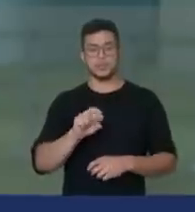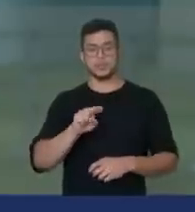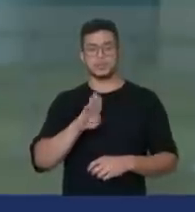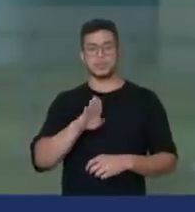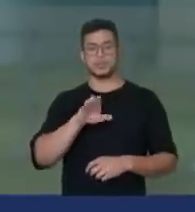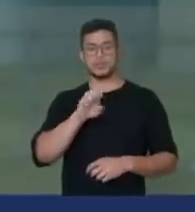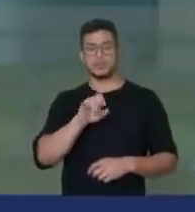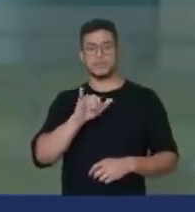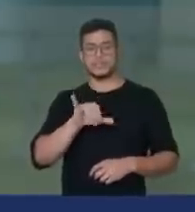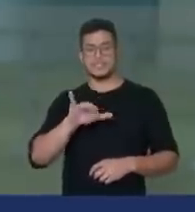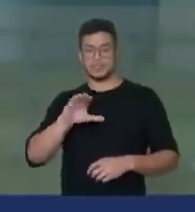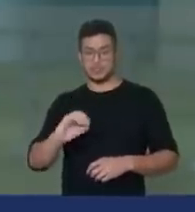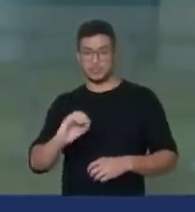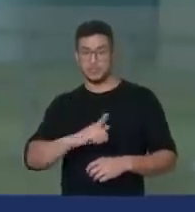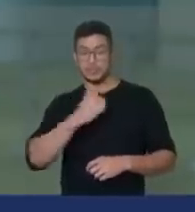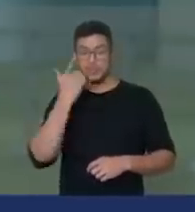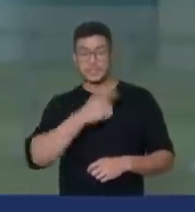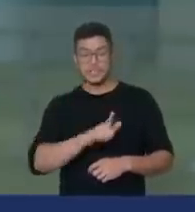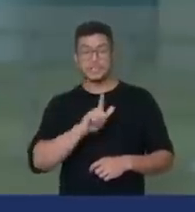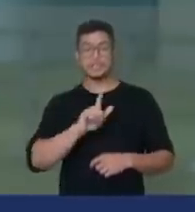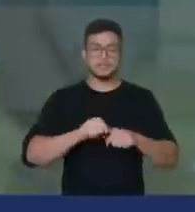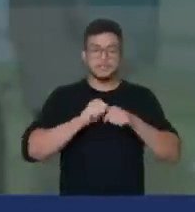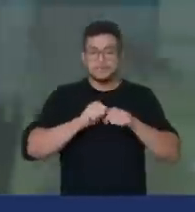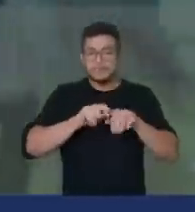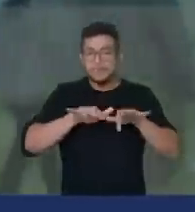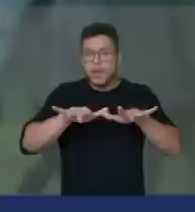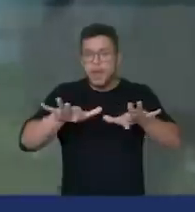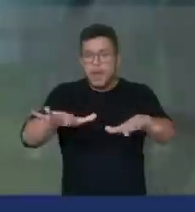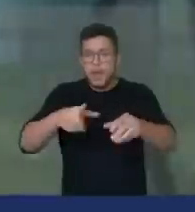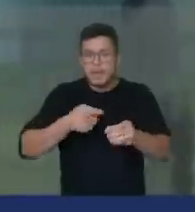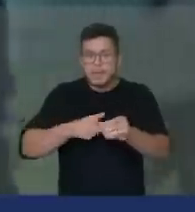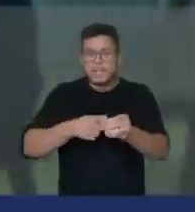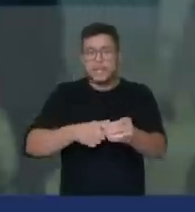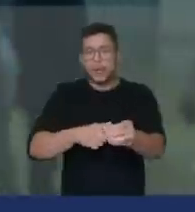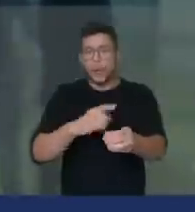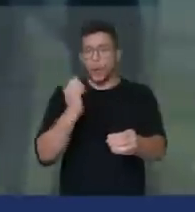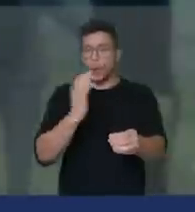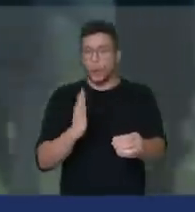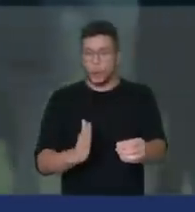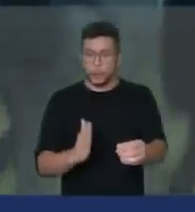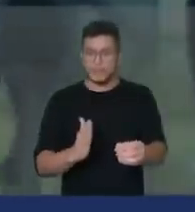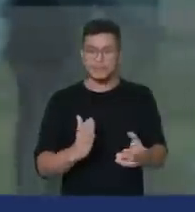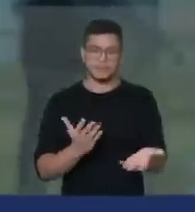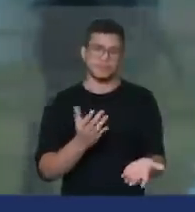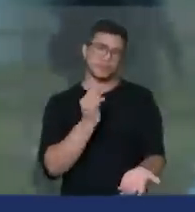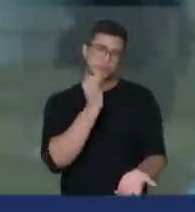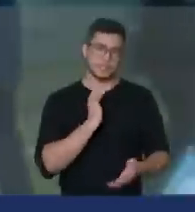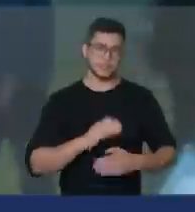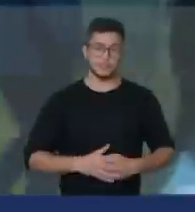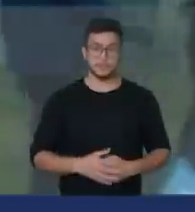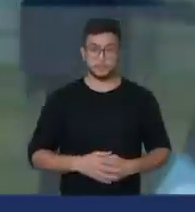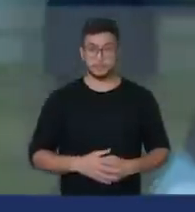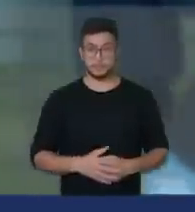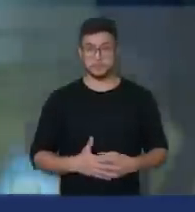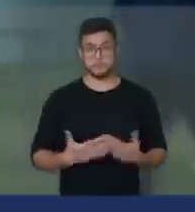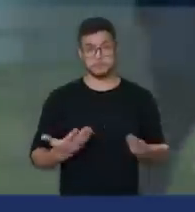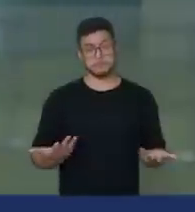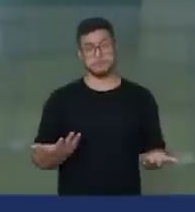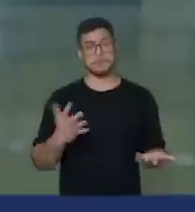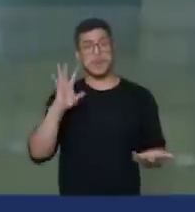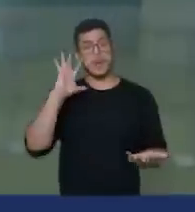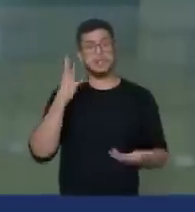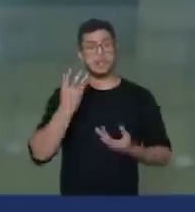que o serviço chegue a uma pequena cidade do interior que não sustentaria o serviço por si só. Como resolver essa